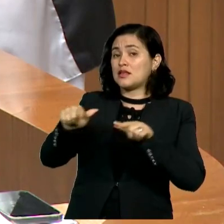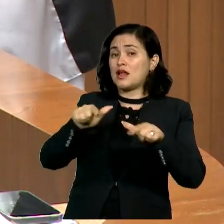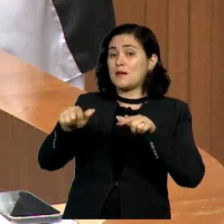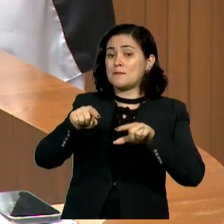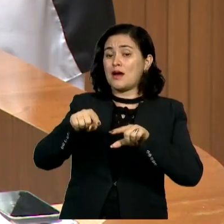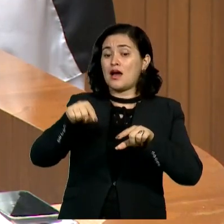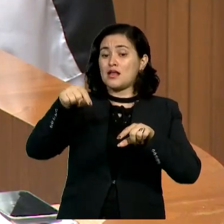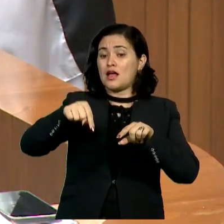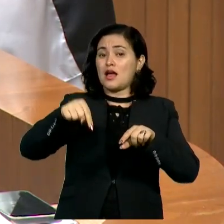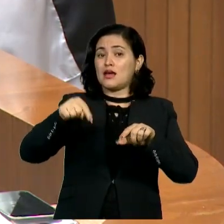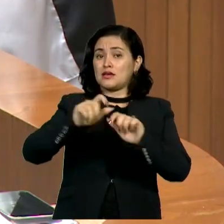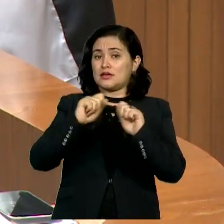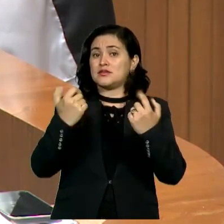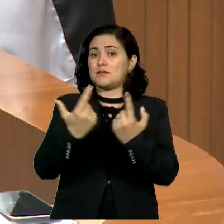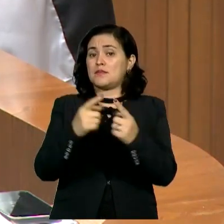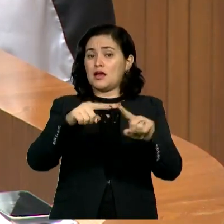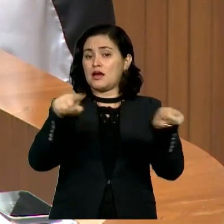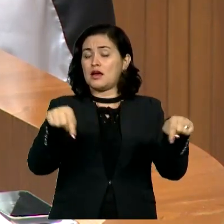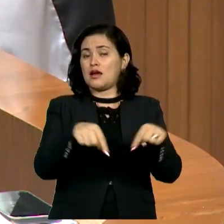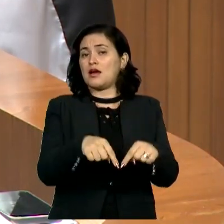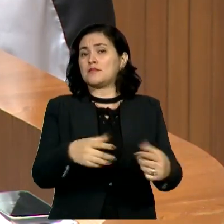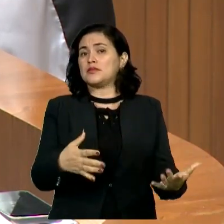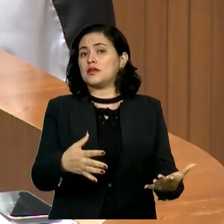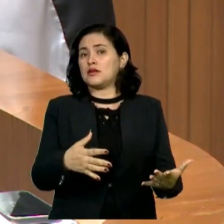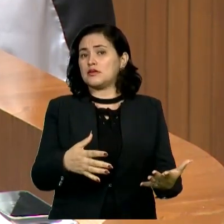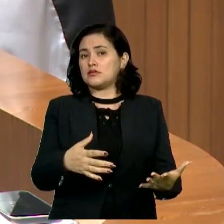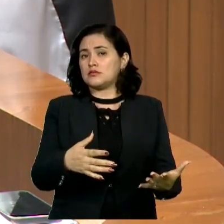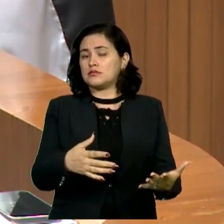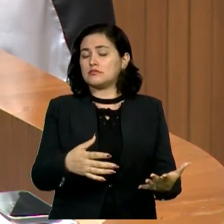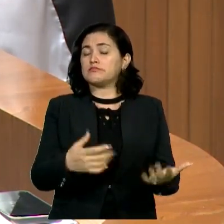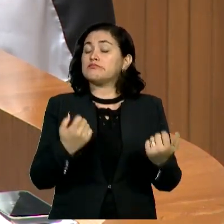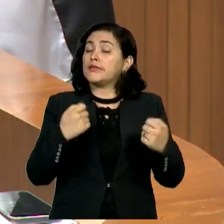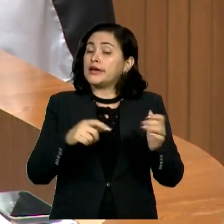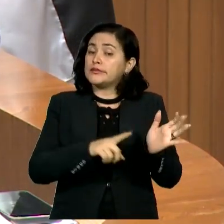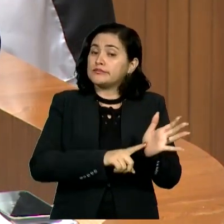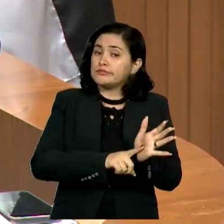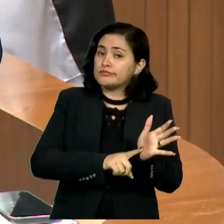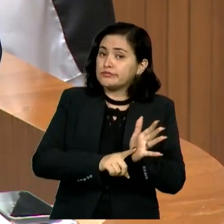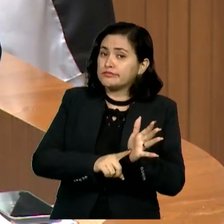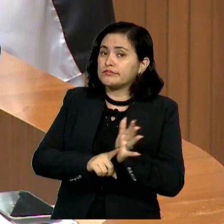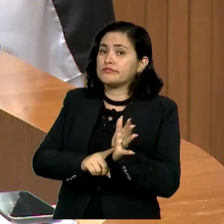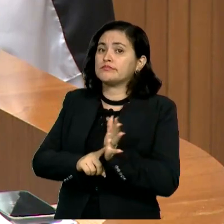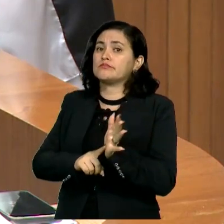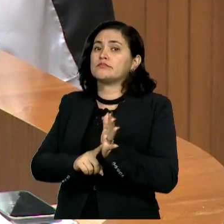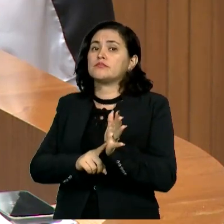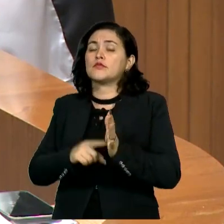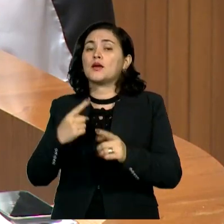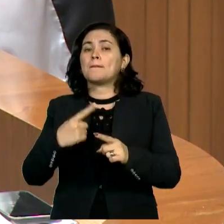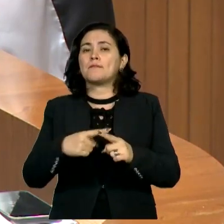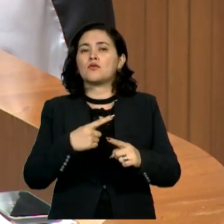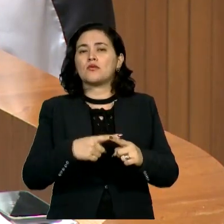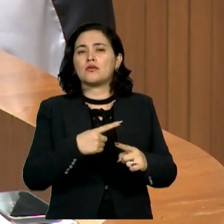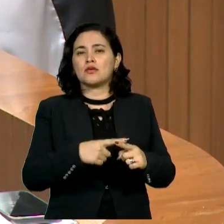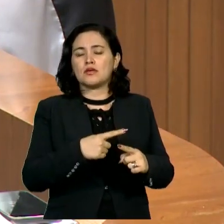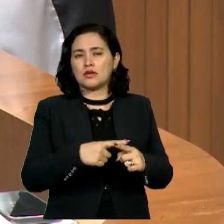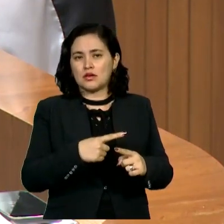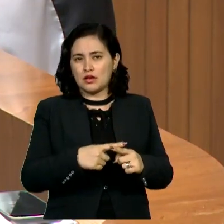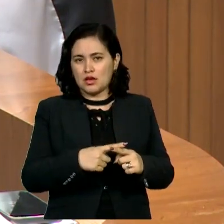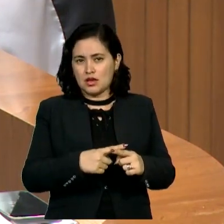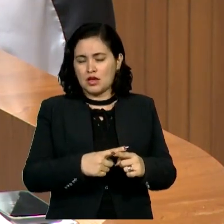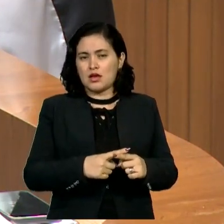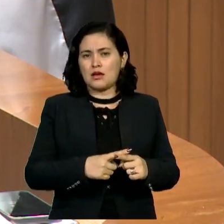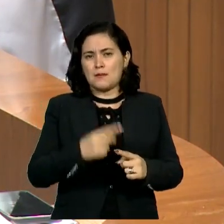Assembleia Legislativa. Então, é bom que seja apurado, porque ele facilitou, entregou o token